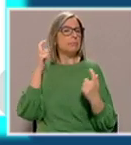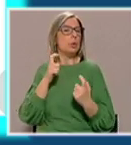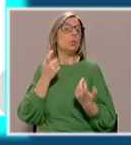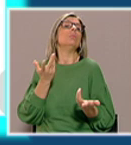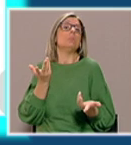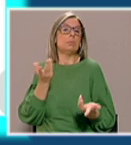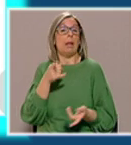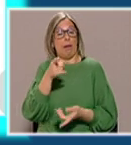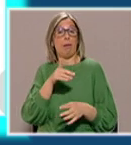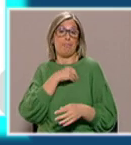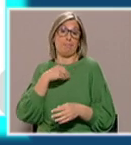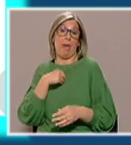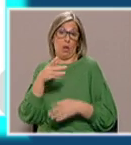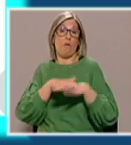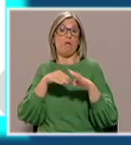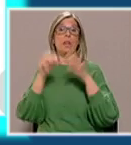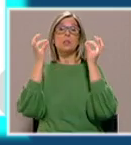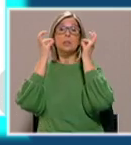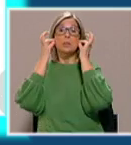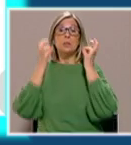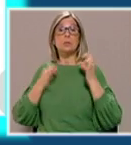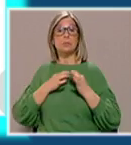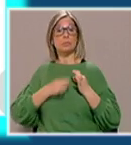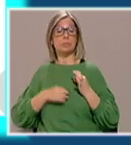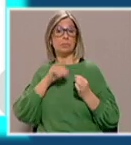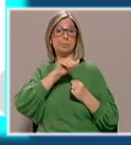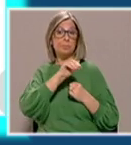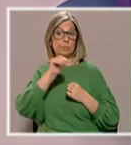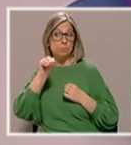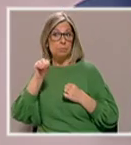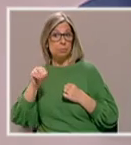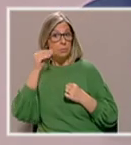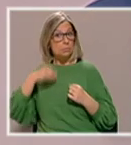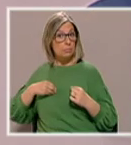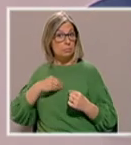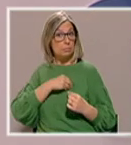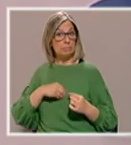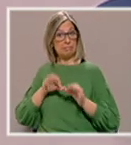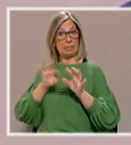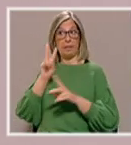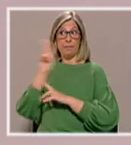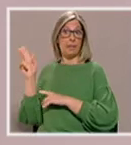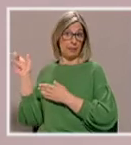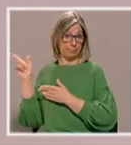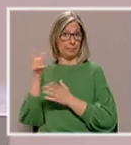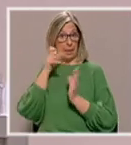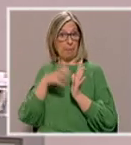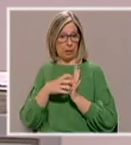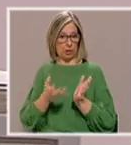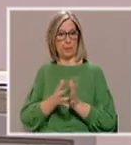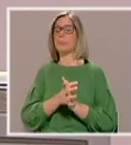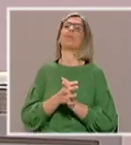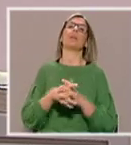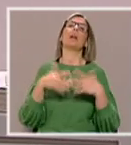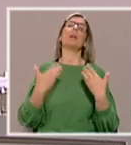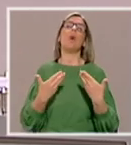estetoscópio. Portanto, o médico consegue ouvir estes ruídos usando este instrumento que vocês estão aí a ver na imagem. Vamos então agora fazer aqui uma